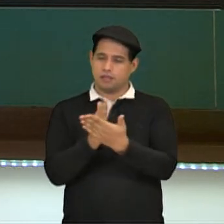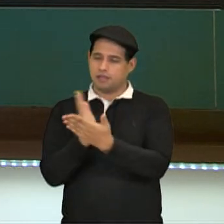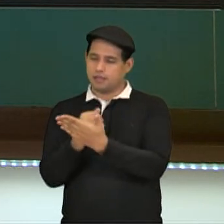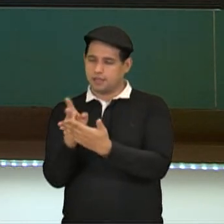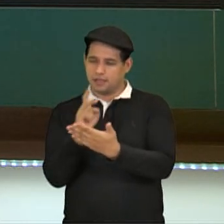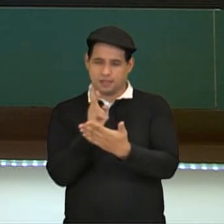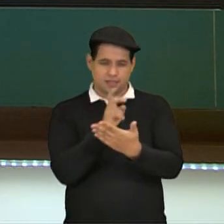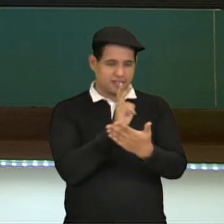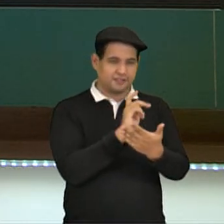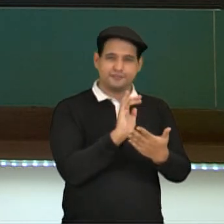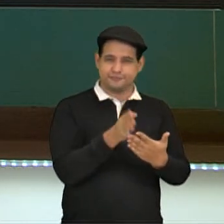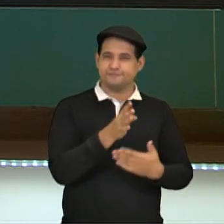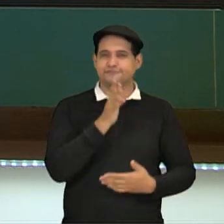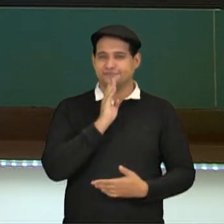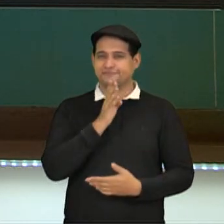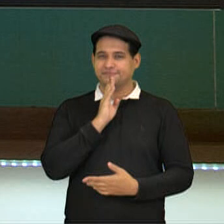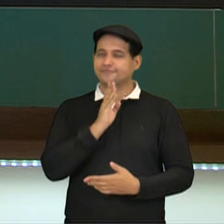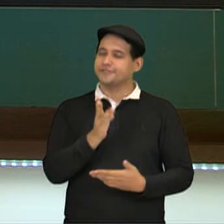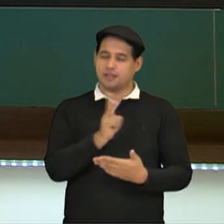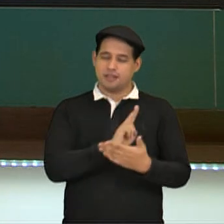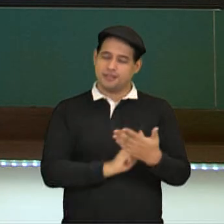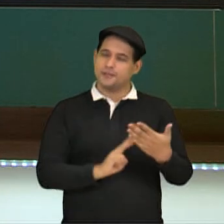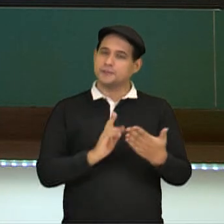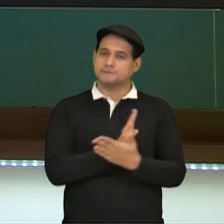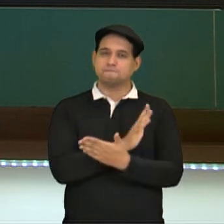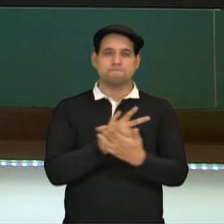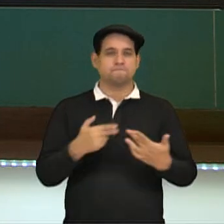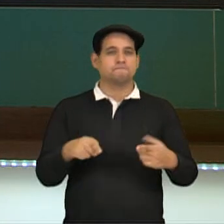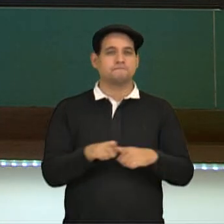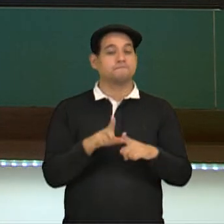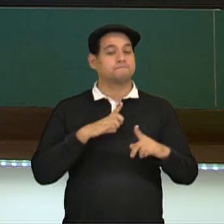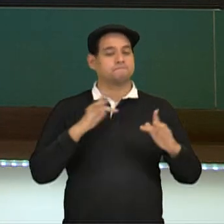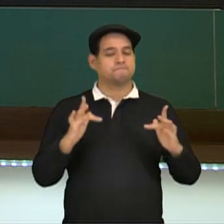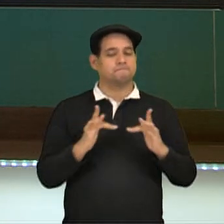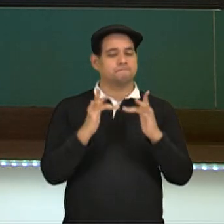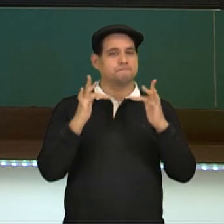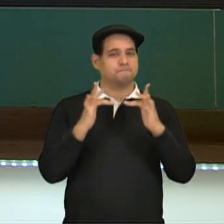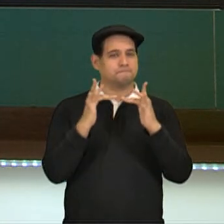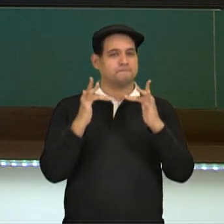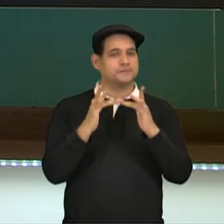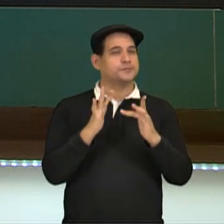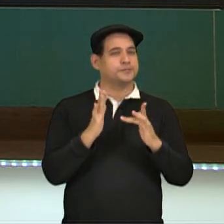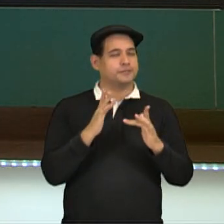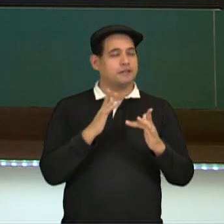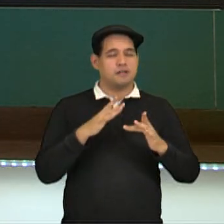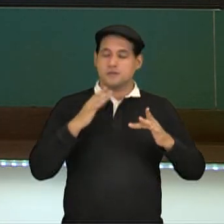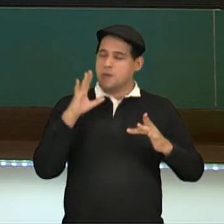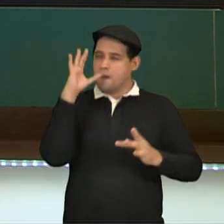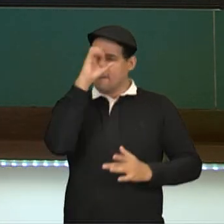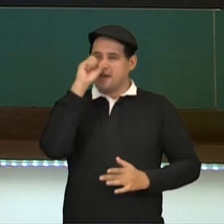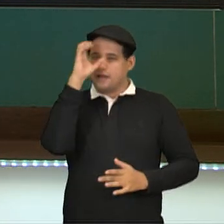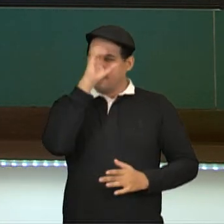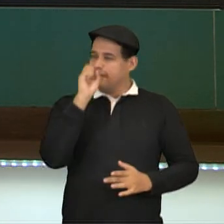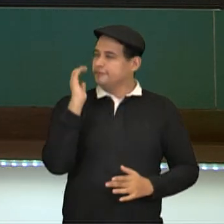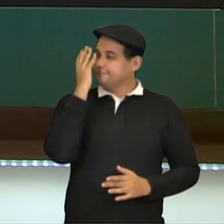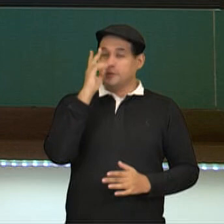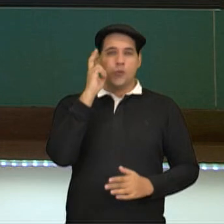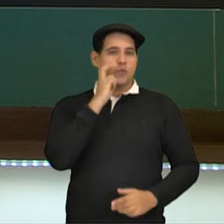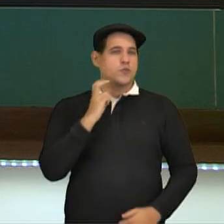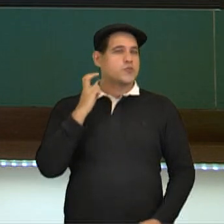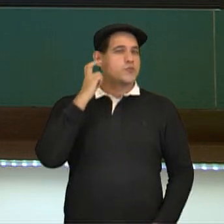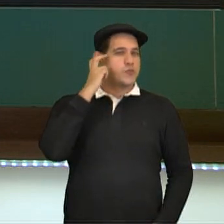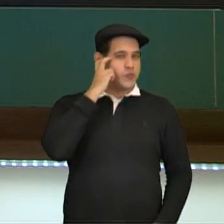Com certeza vocês já conheceram, já leram, já tiveram essa possibilidade rica, né, de enriquecimento